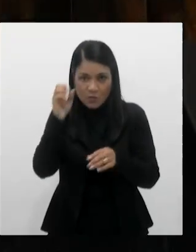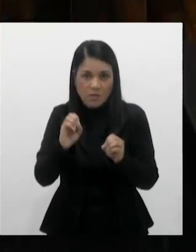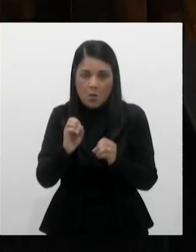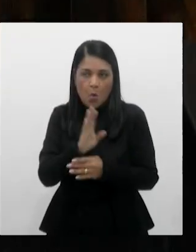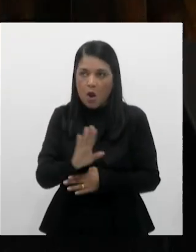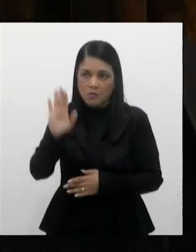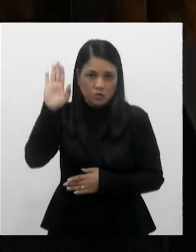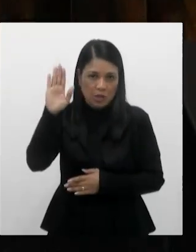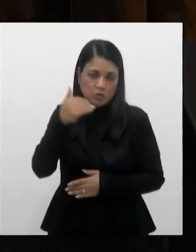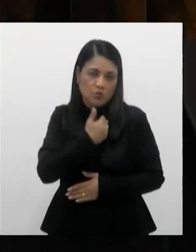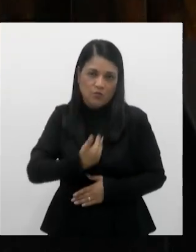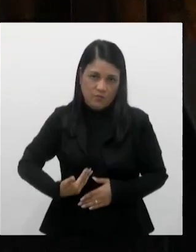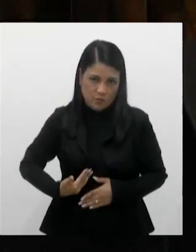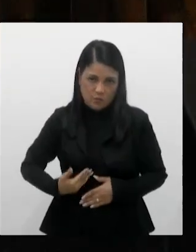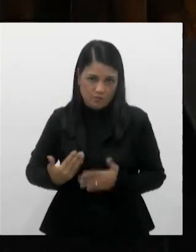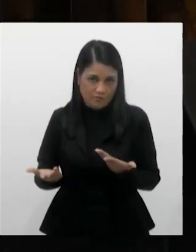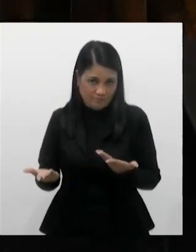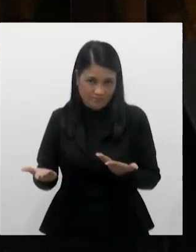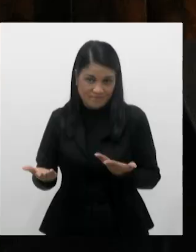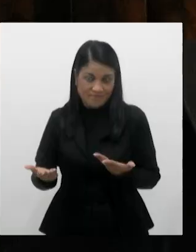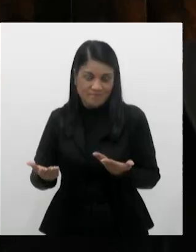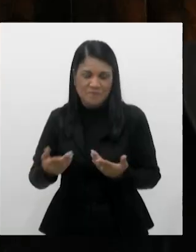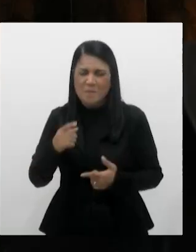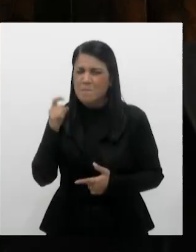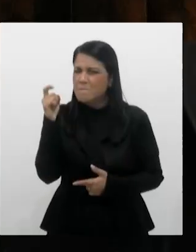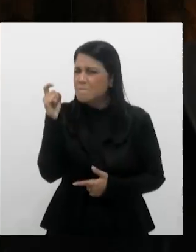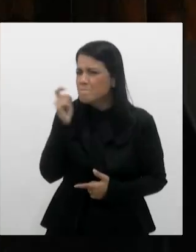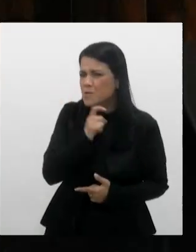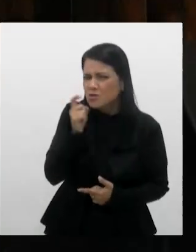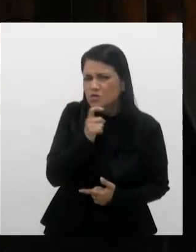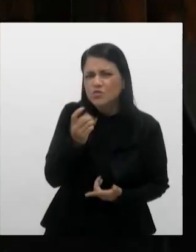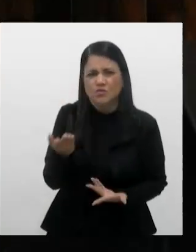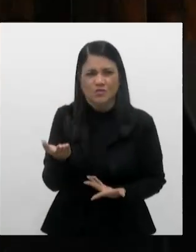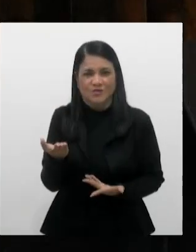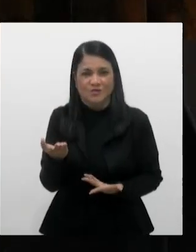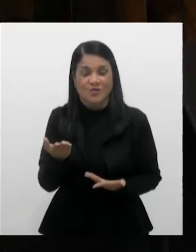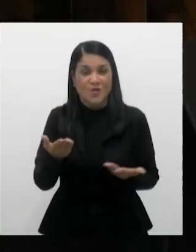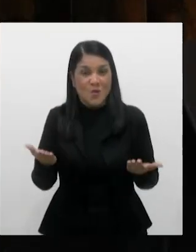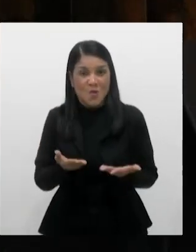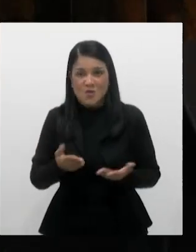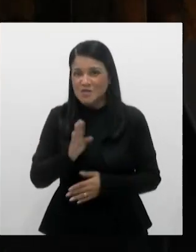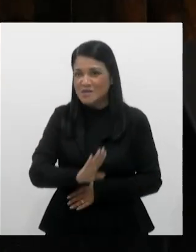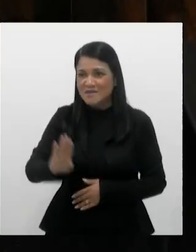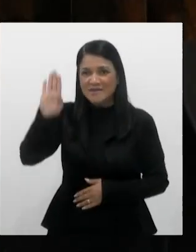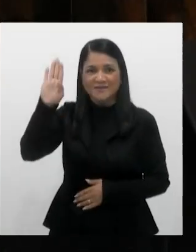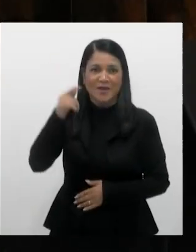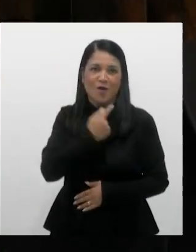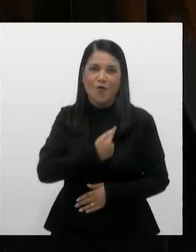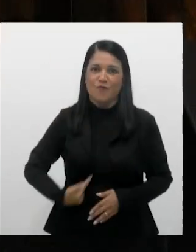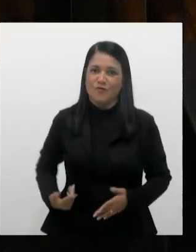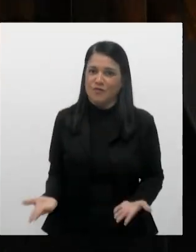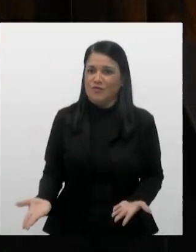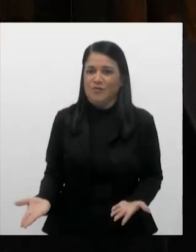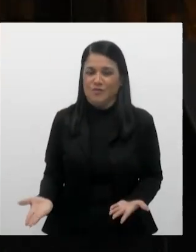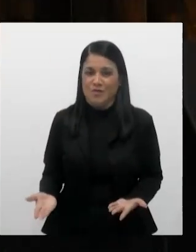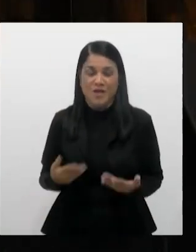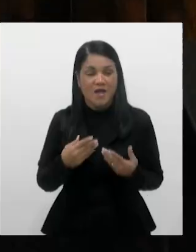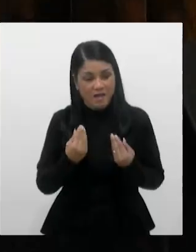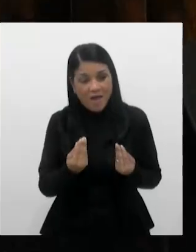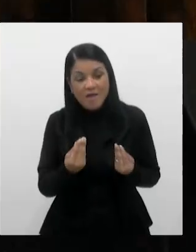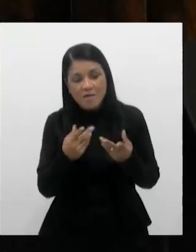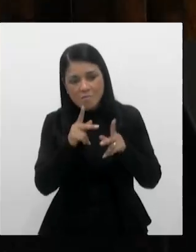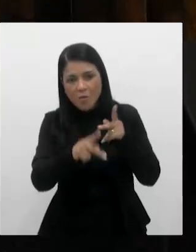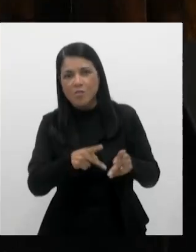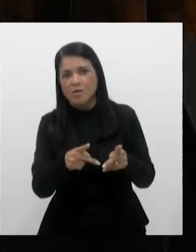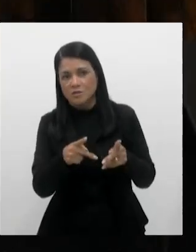candidato ao governo do estado. Mentiroso, e hoje já se coloca como candidato a governador. E aí, população, se